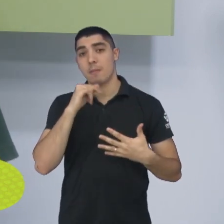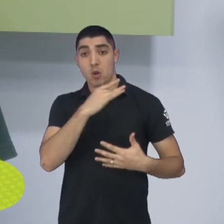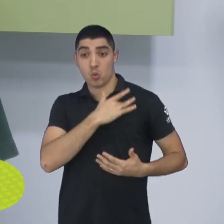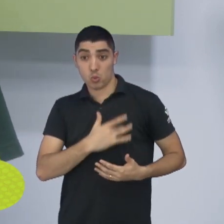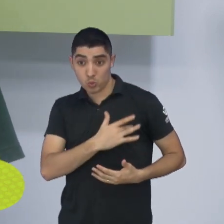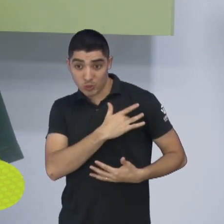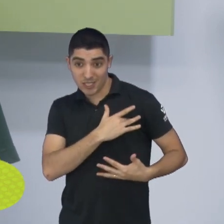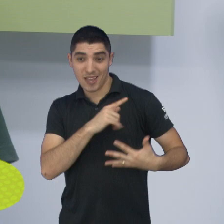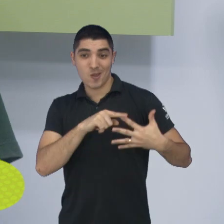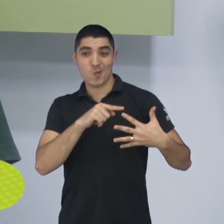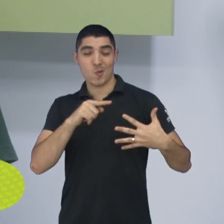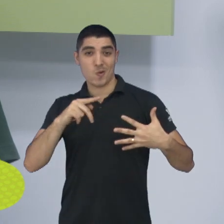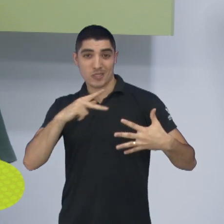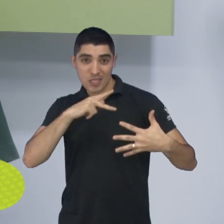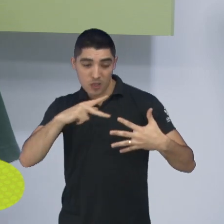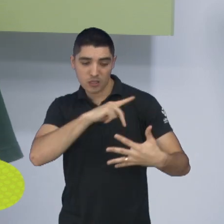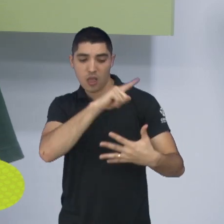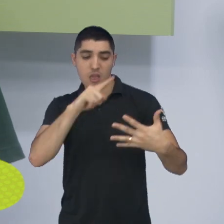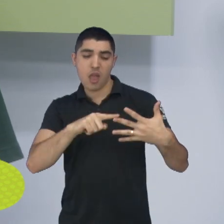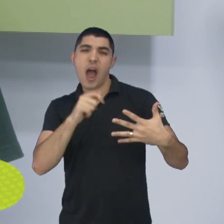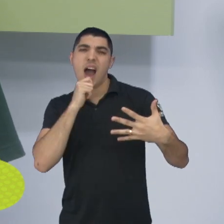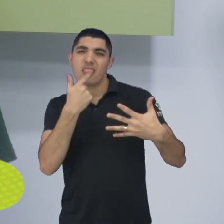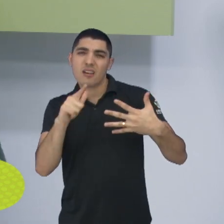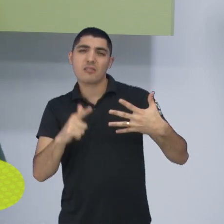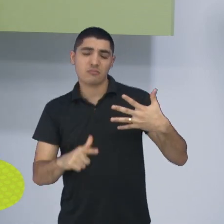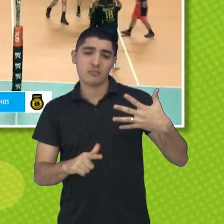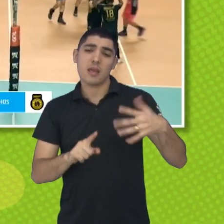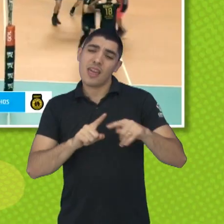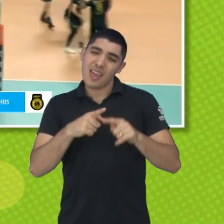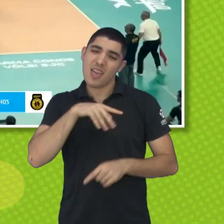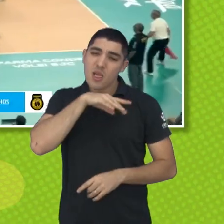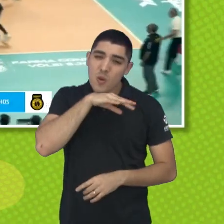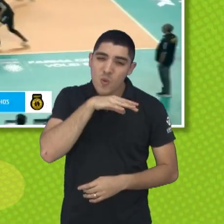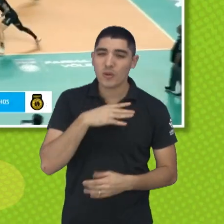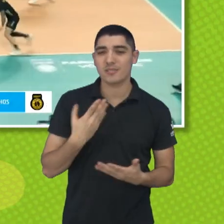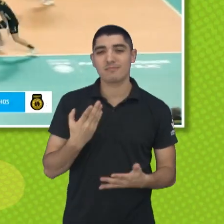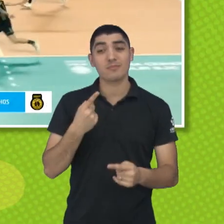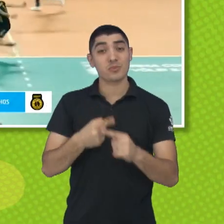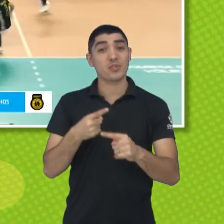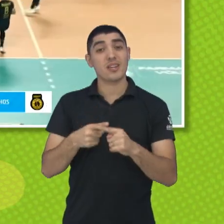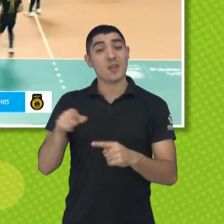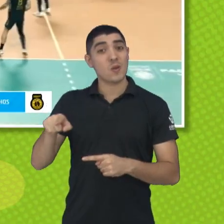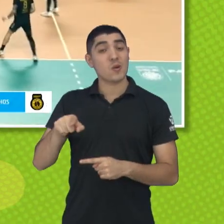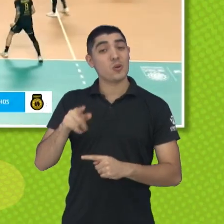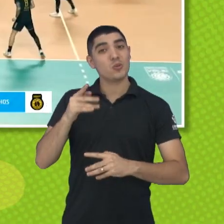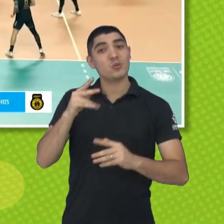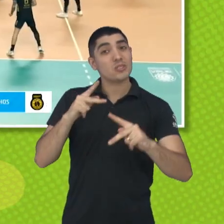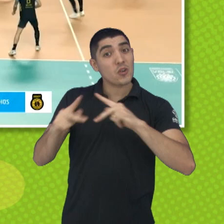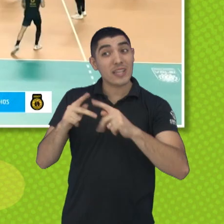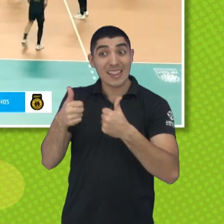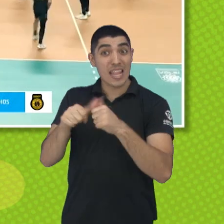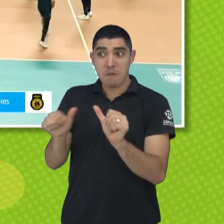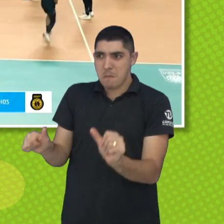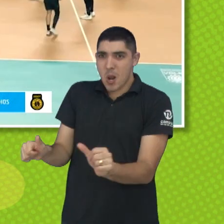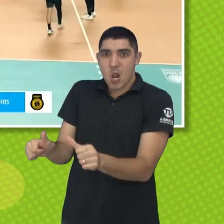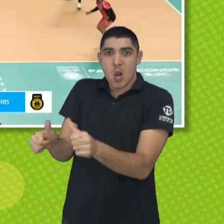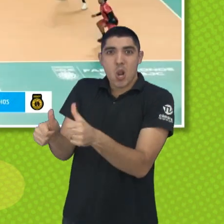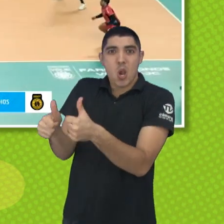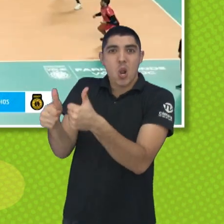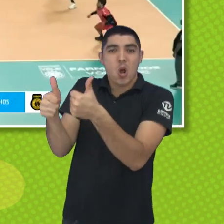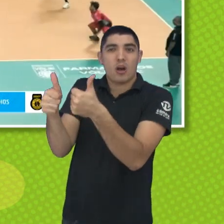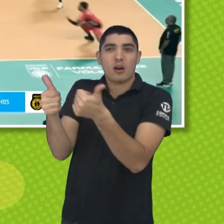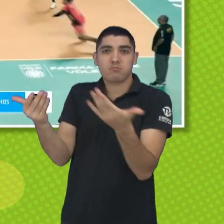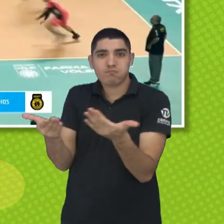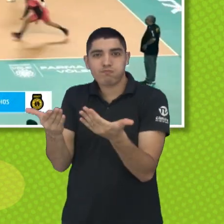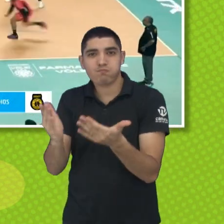resto. Então, tem uma gordurinha aí para queimar. É ruim porque o São José perde essa confiança, né? Essa sequência